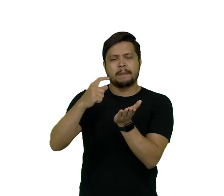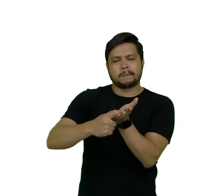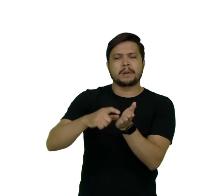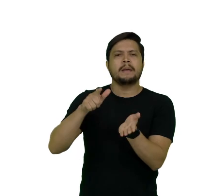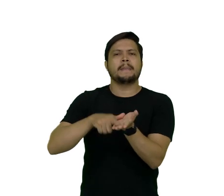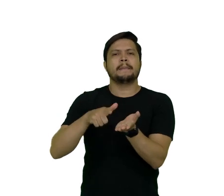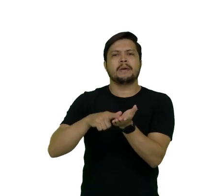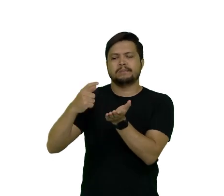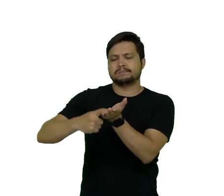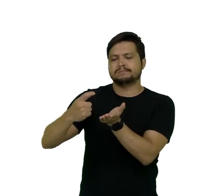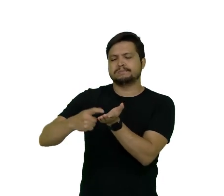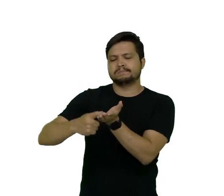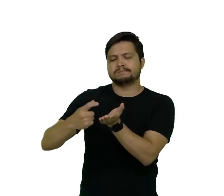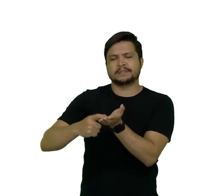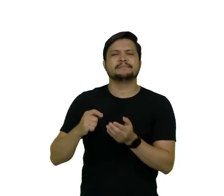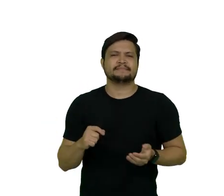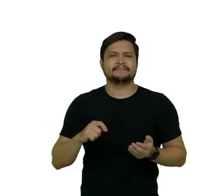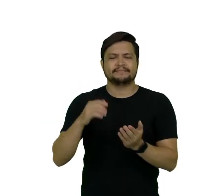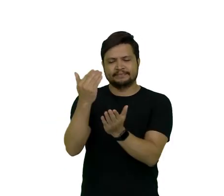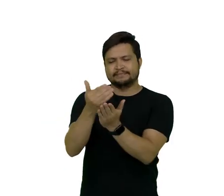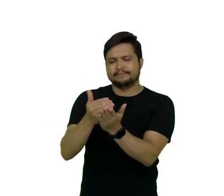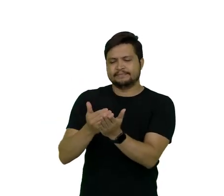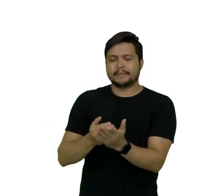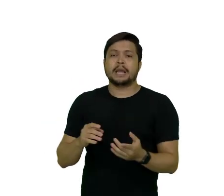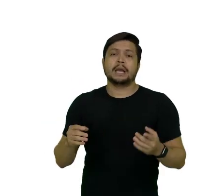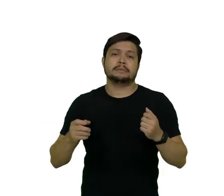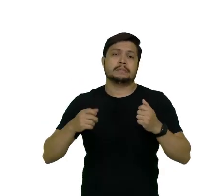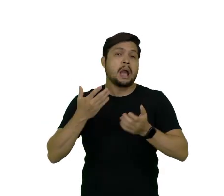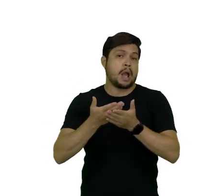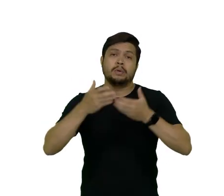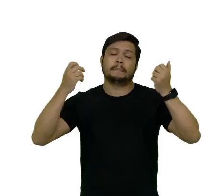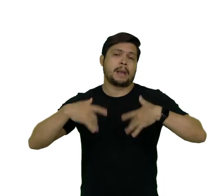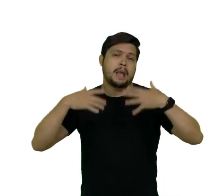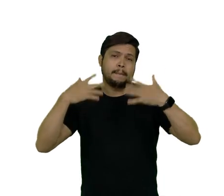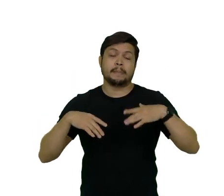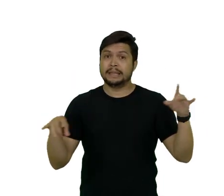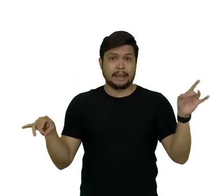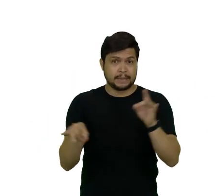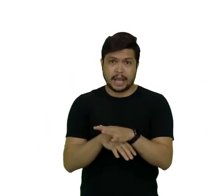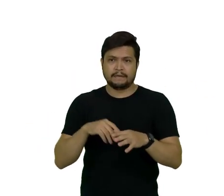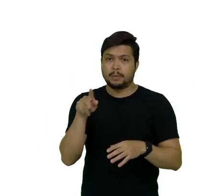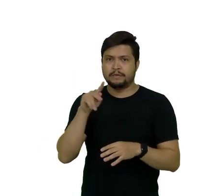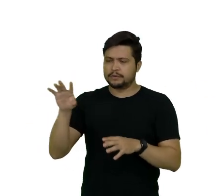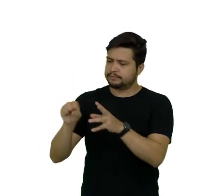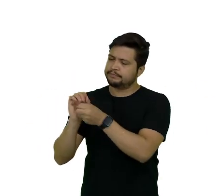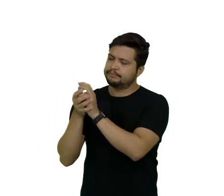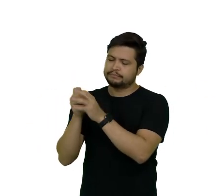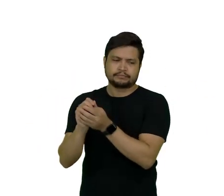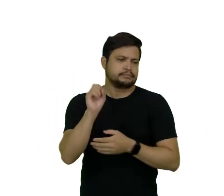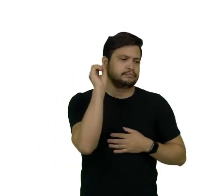fichinhas, e quando ele terminava a aula, ele jogava essas fichas no lixo, e eu pegava todas as fichas dele do lixo para